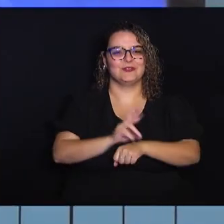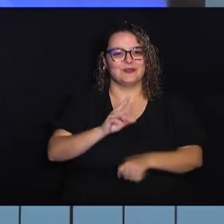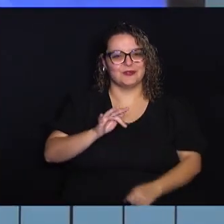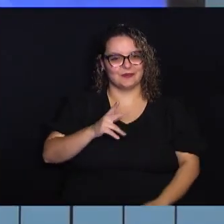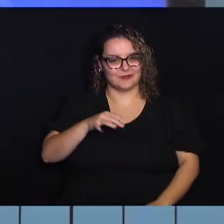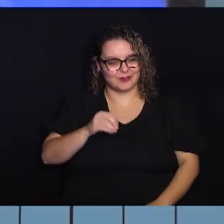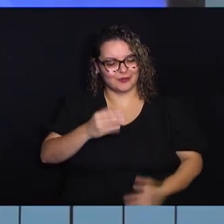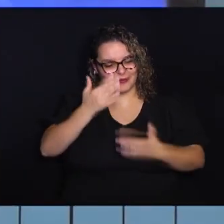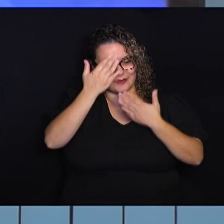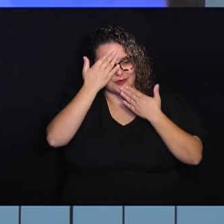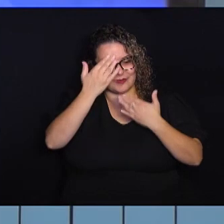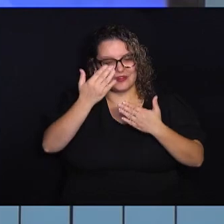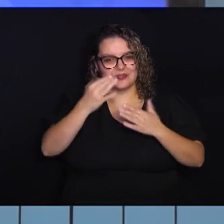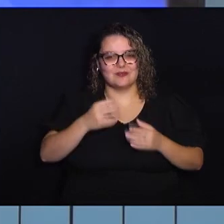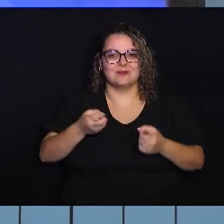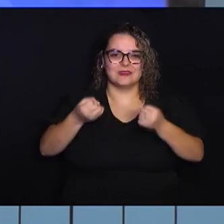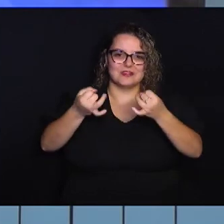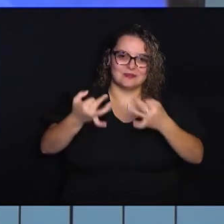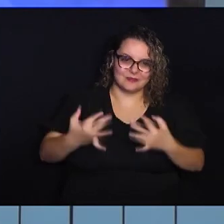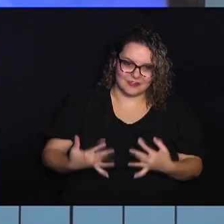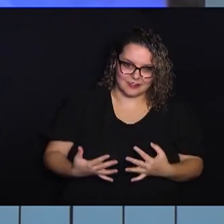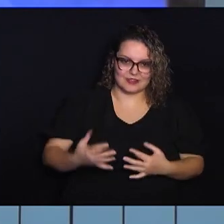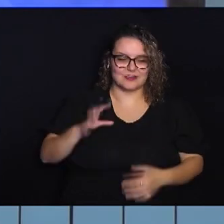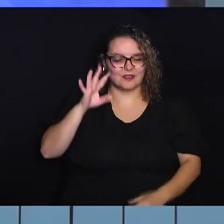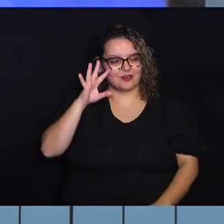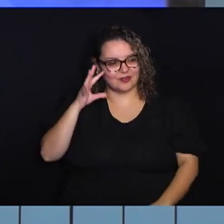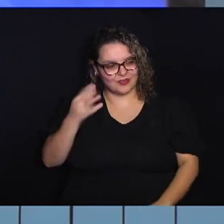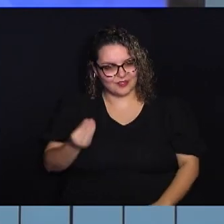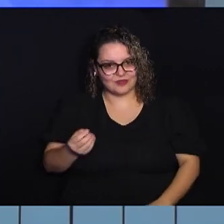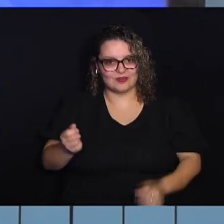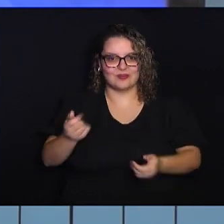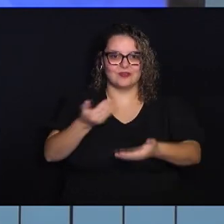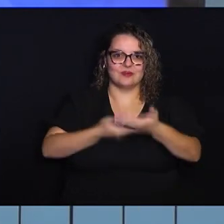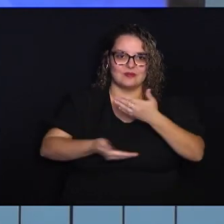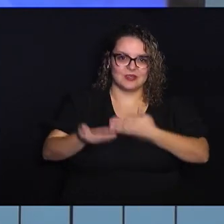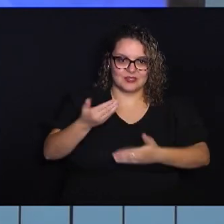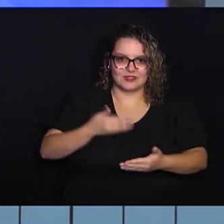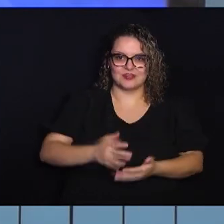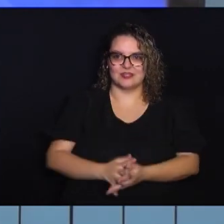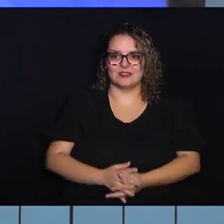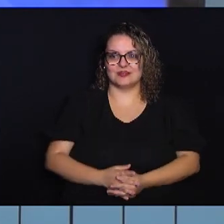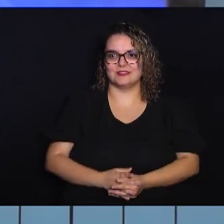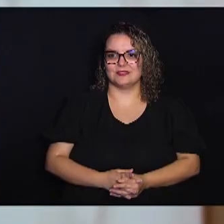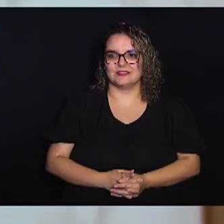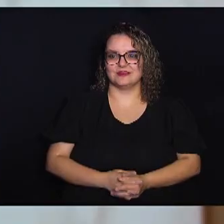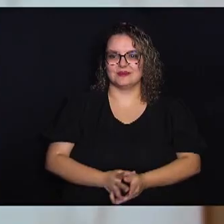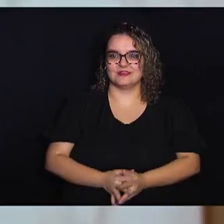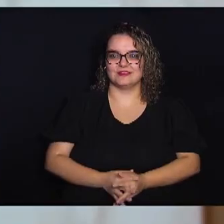muito obrigada pelas suas orientações, seu conhecimento aqui compartilhado.